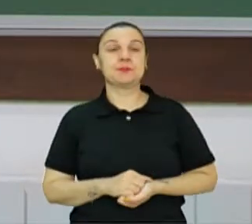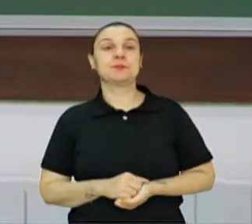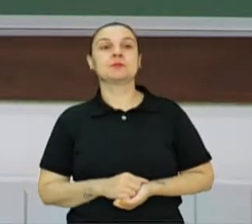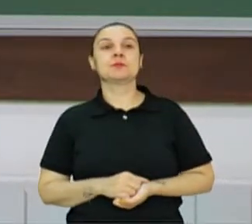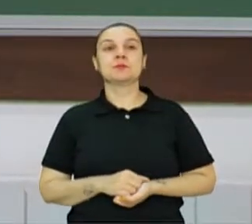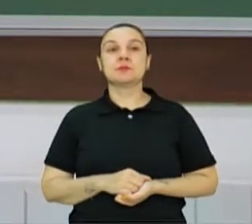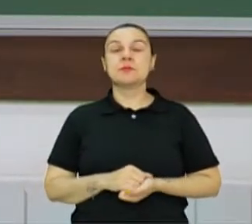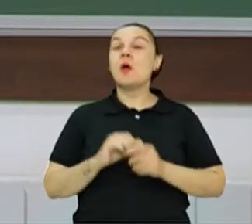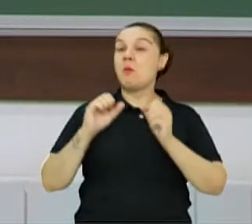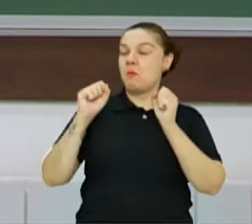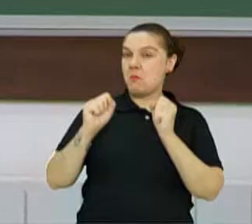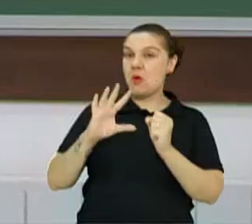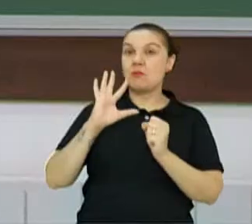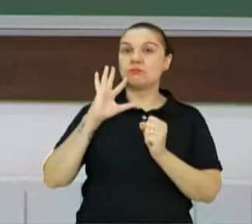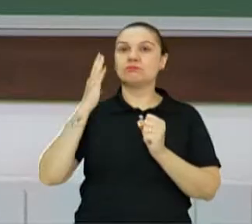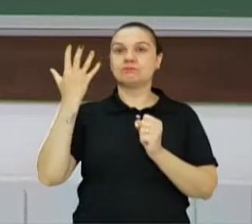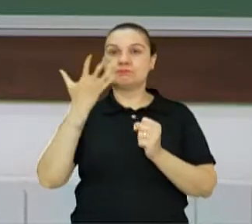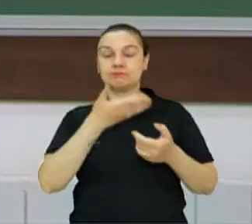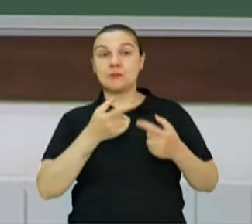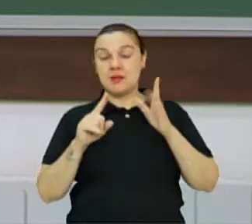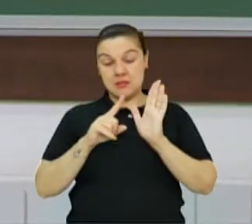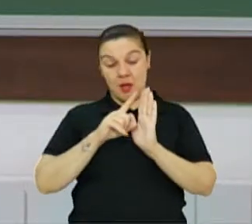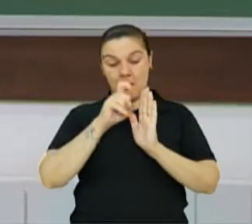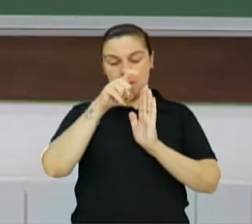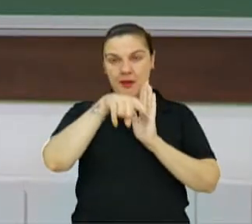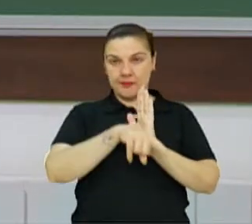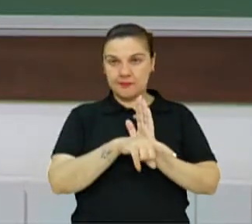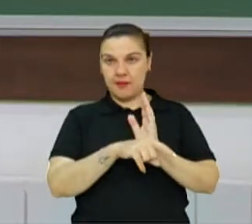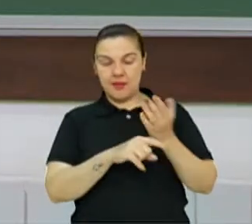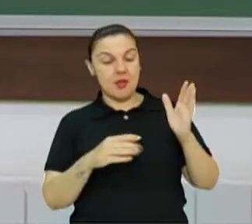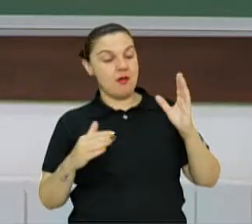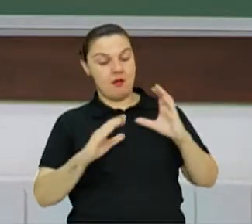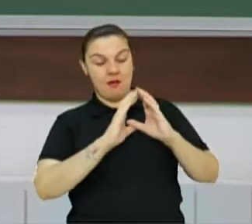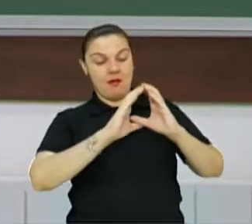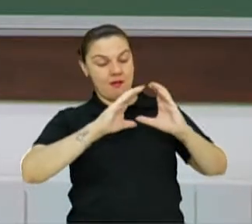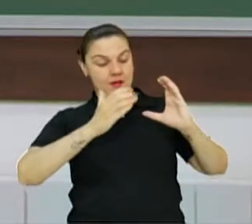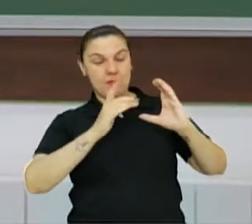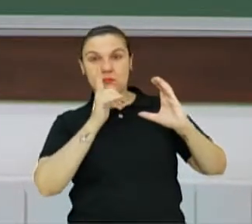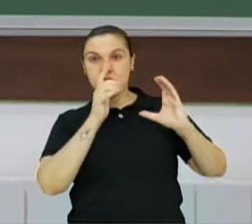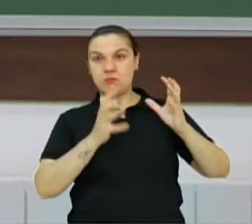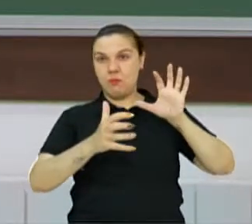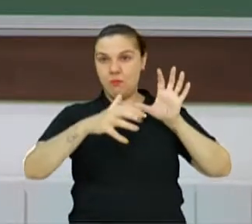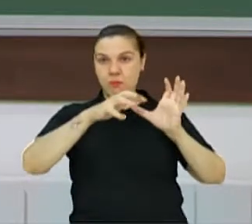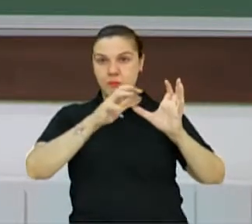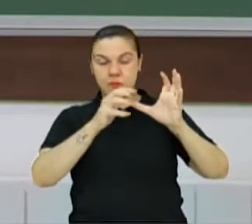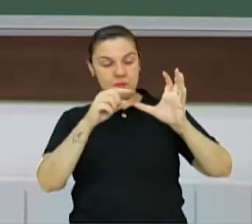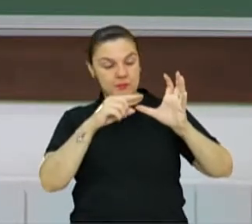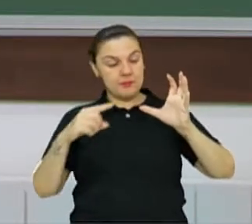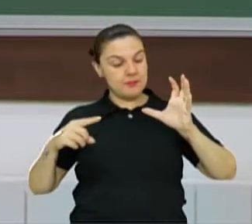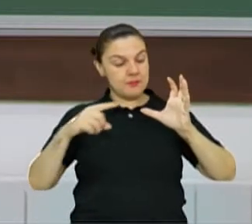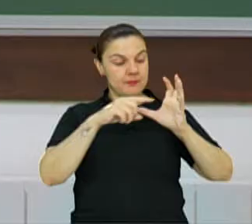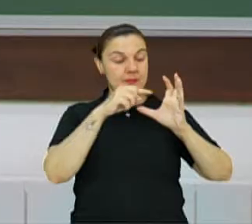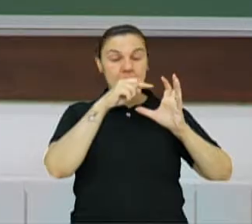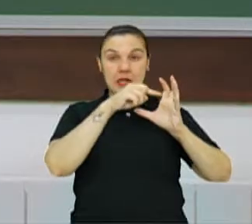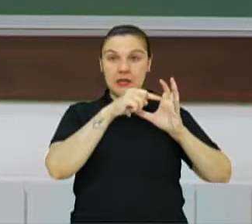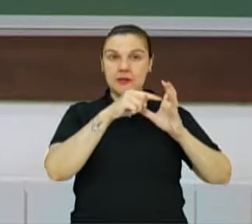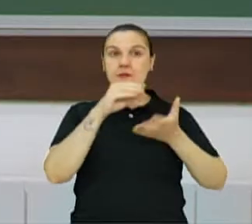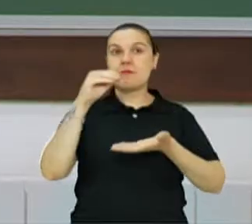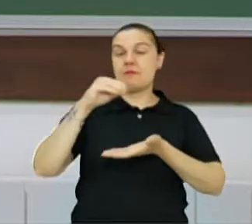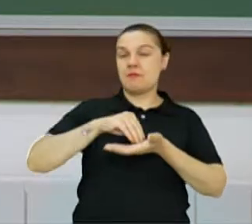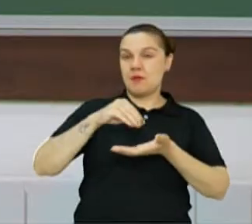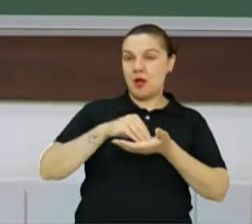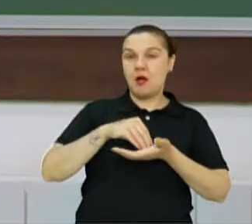espontâneo. Pode acontecer dessa bactéria atravessar a placenta da mãe e provocar má